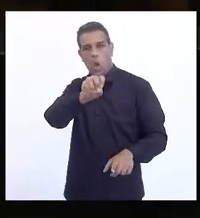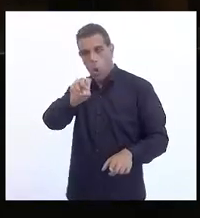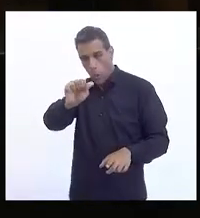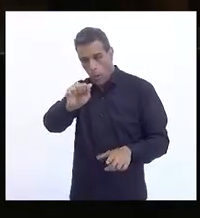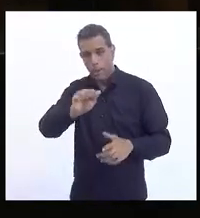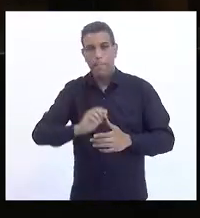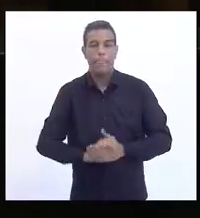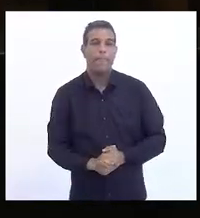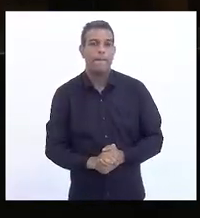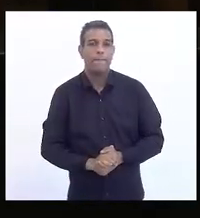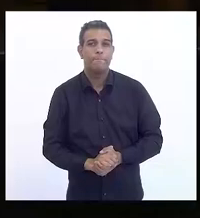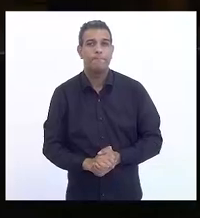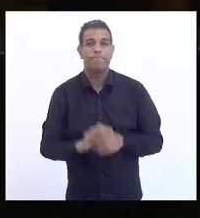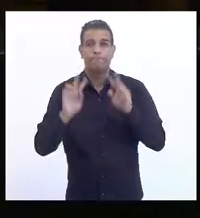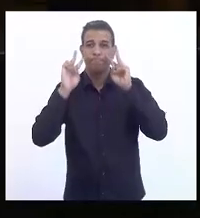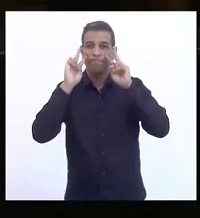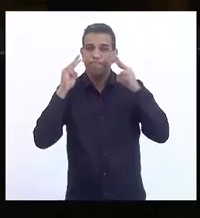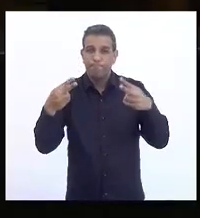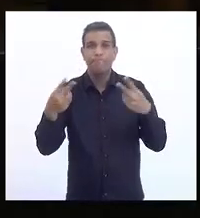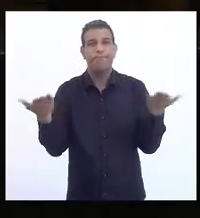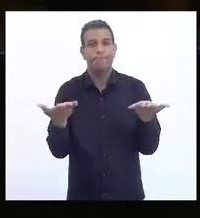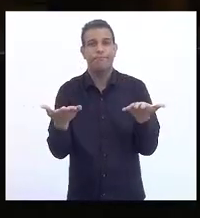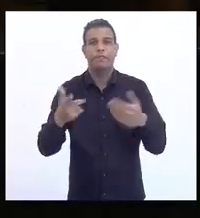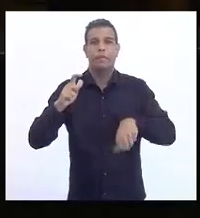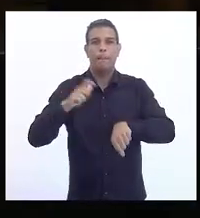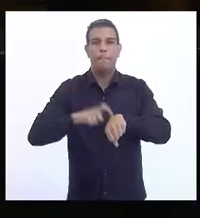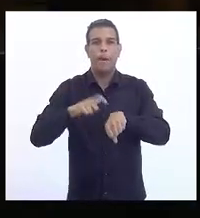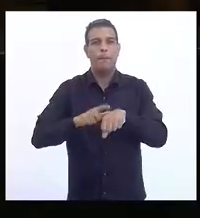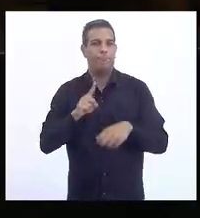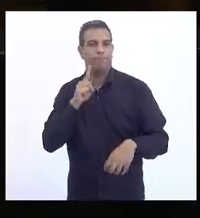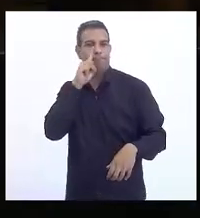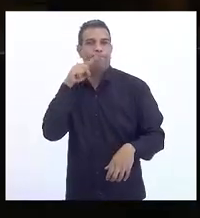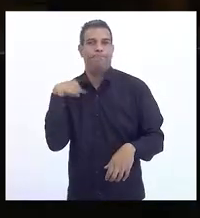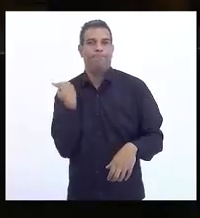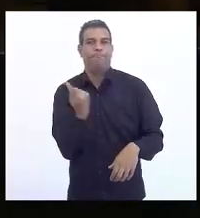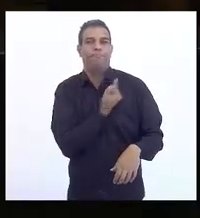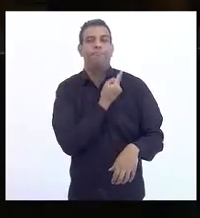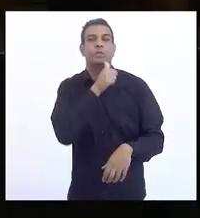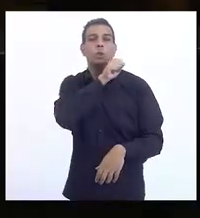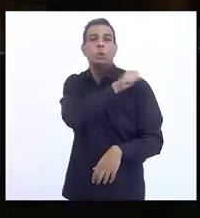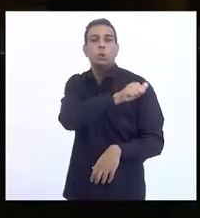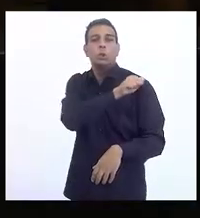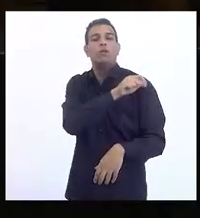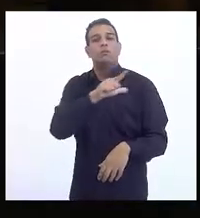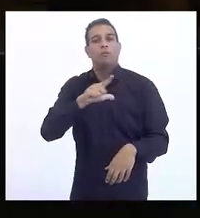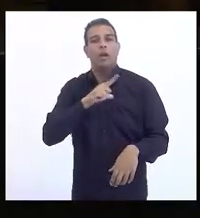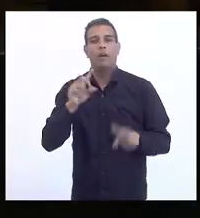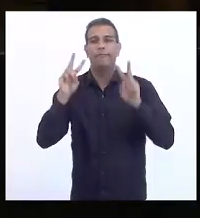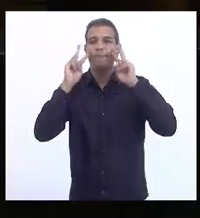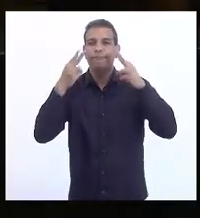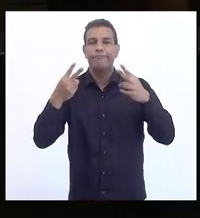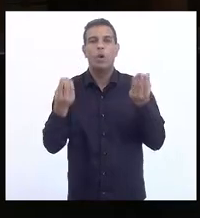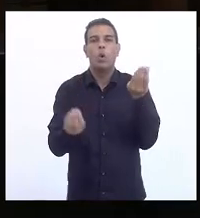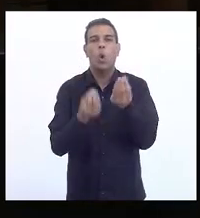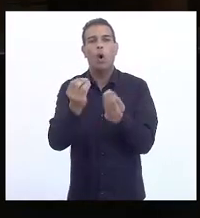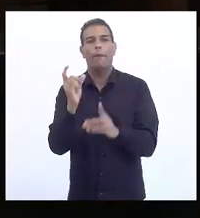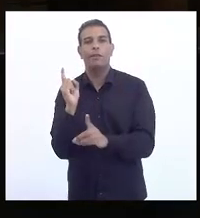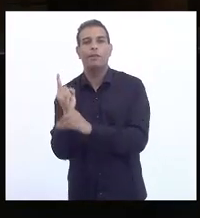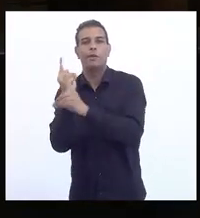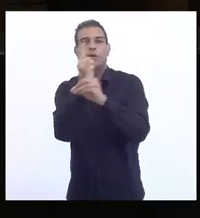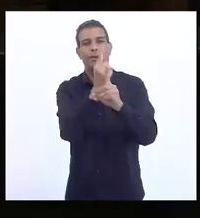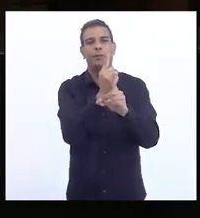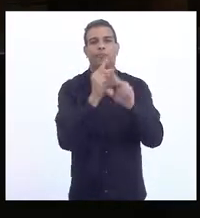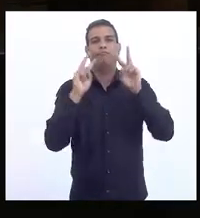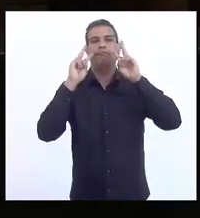Acho que, diante da situação limite que o Estado do Rio de Janeiro se encontra,